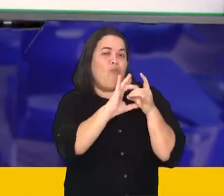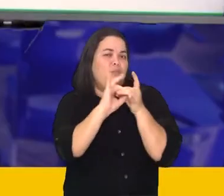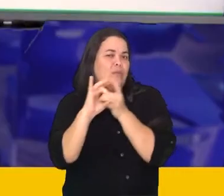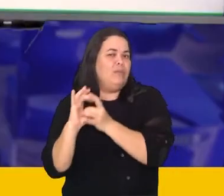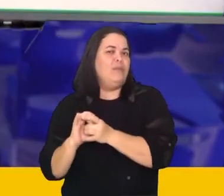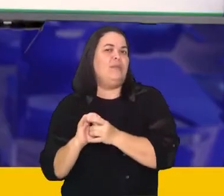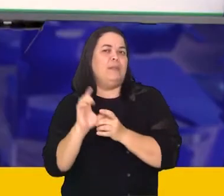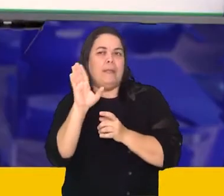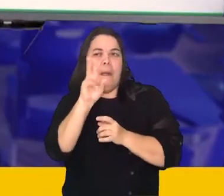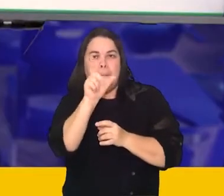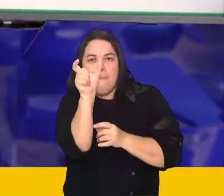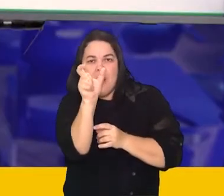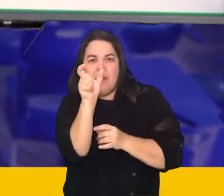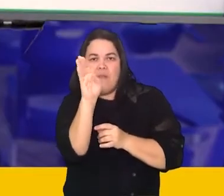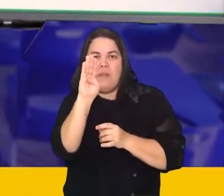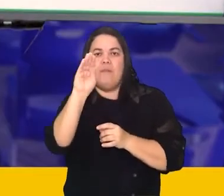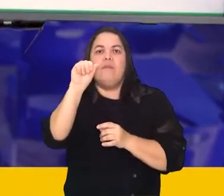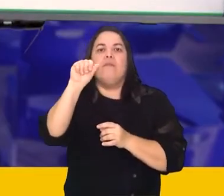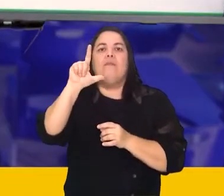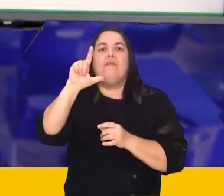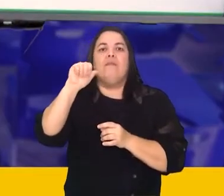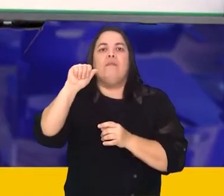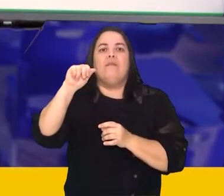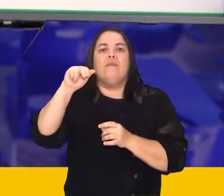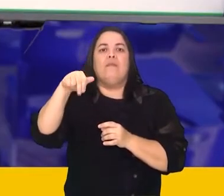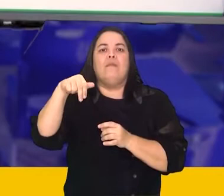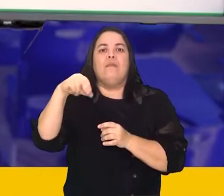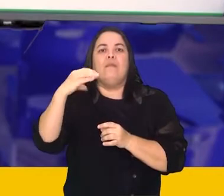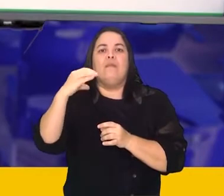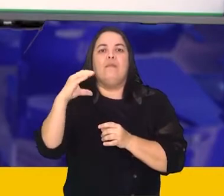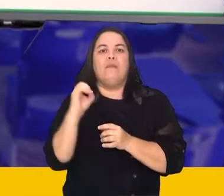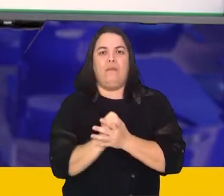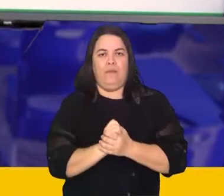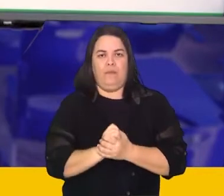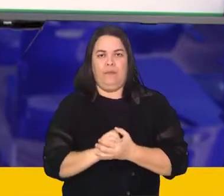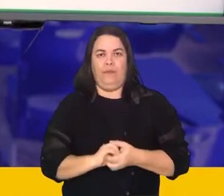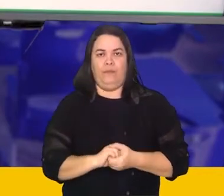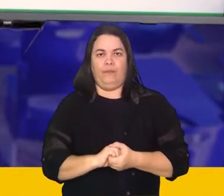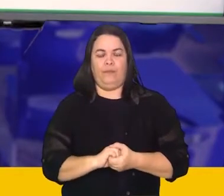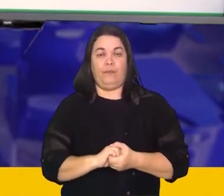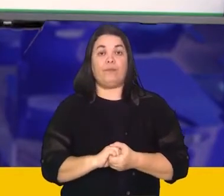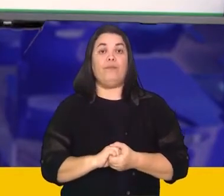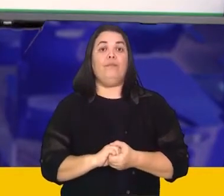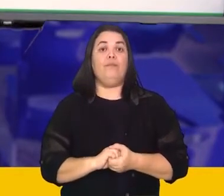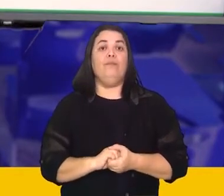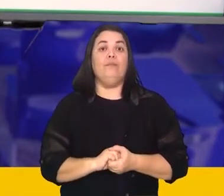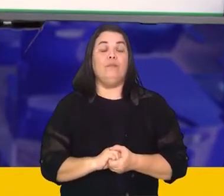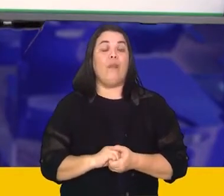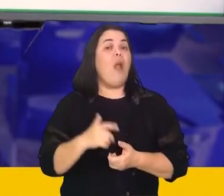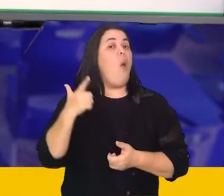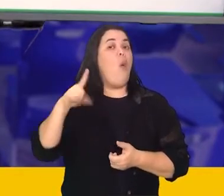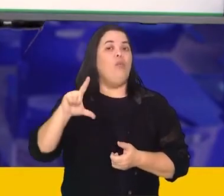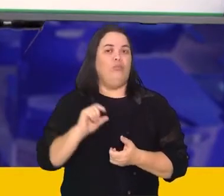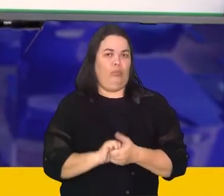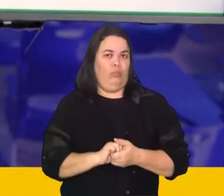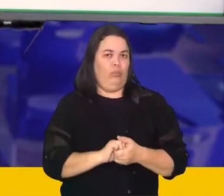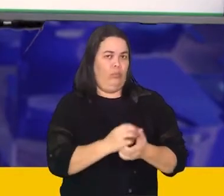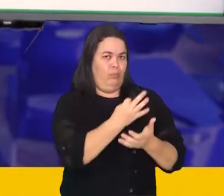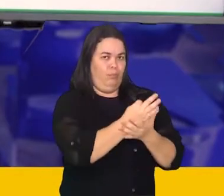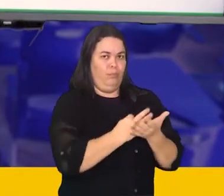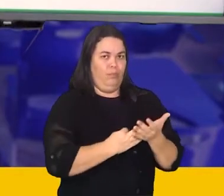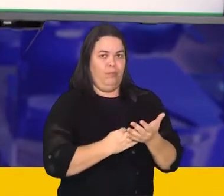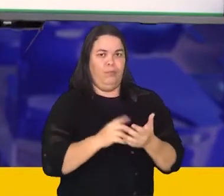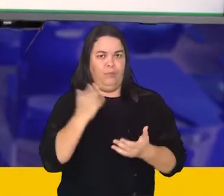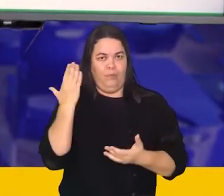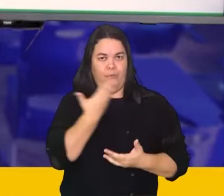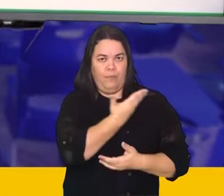cartaz. Agora vamos ver um outro texto, né? Essa tira